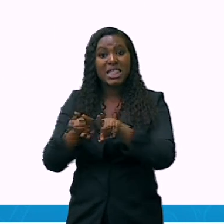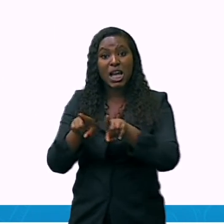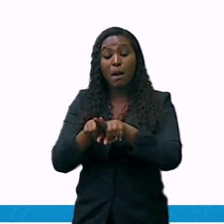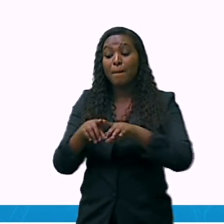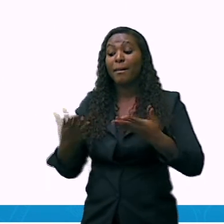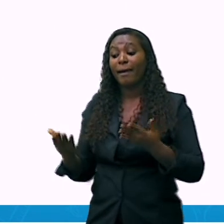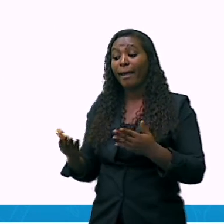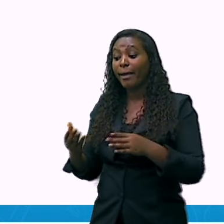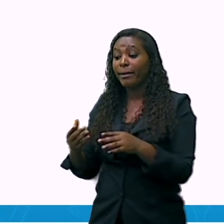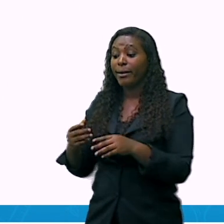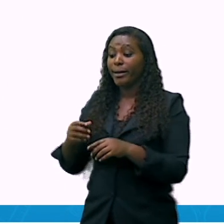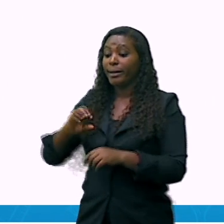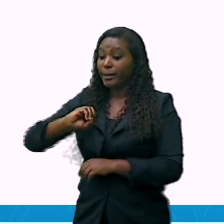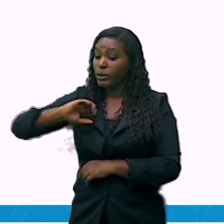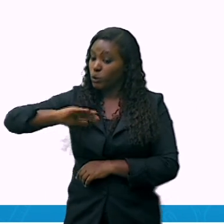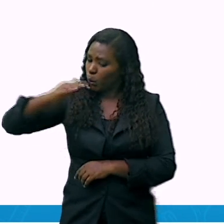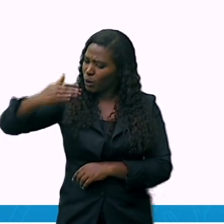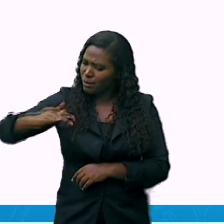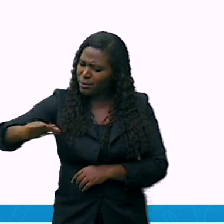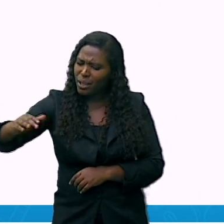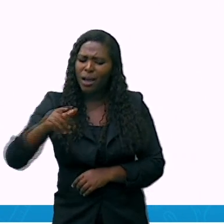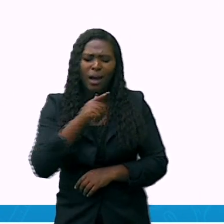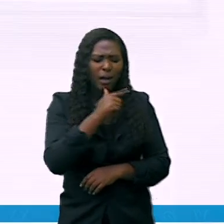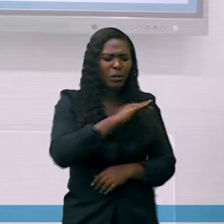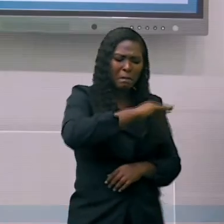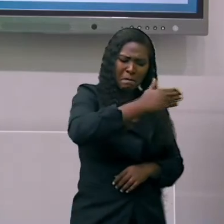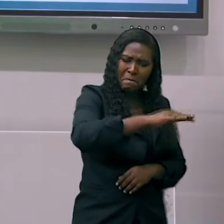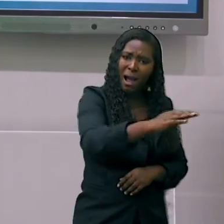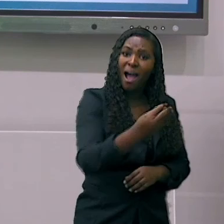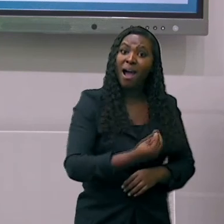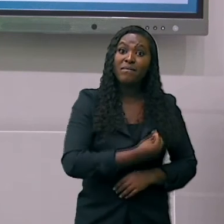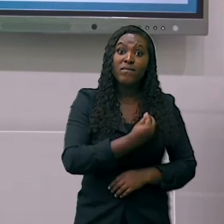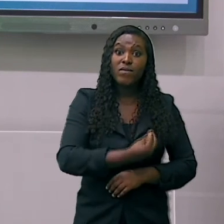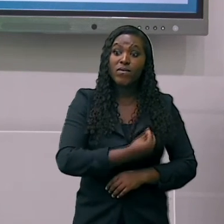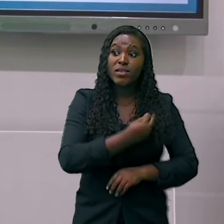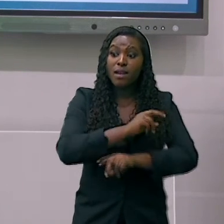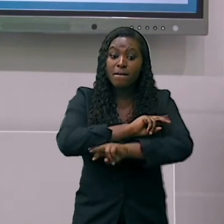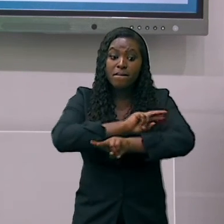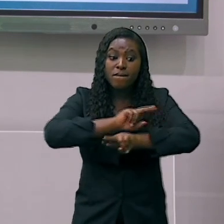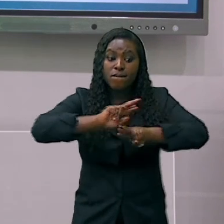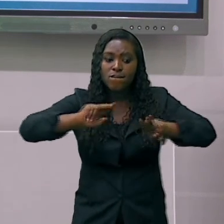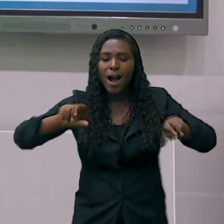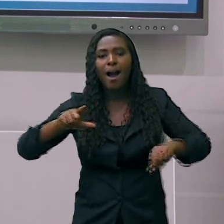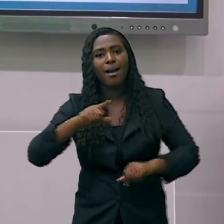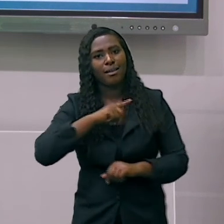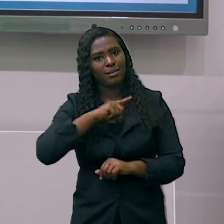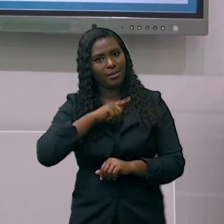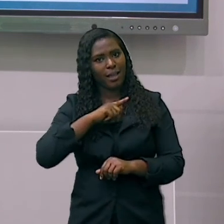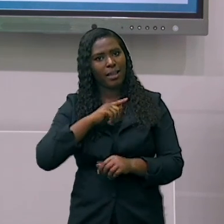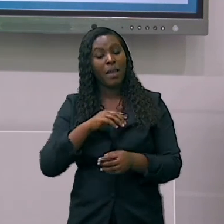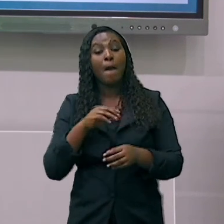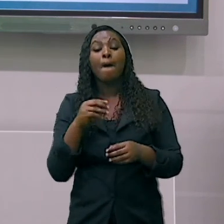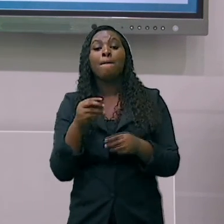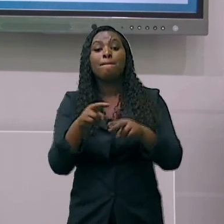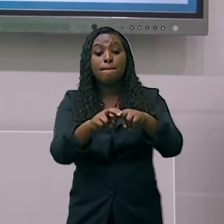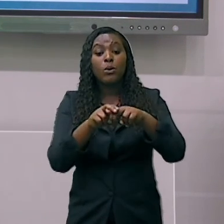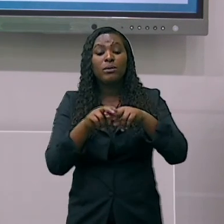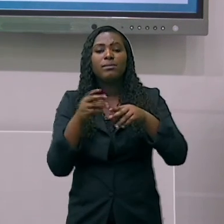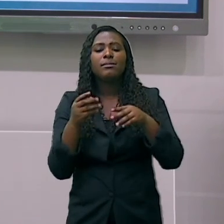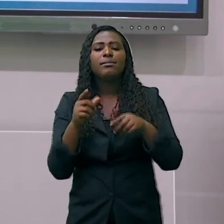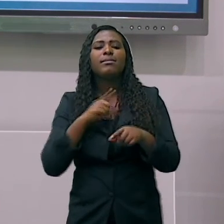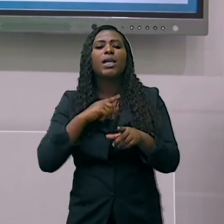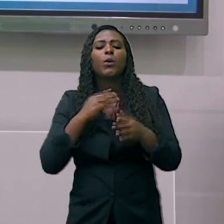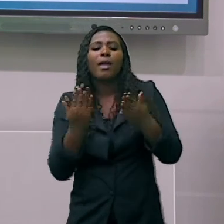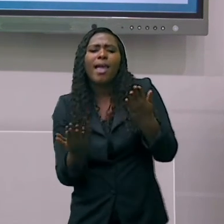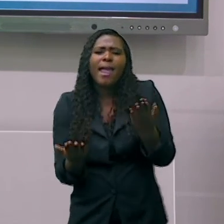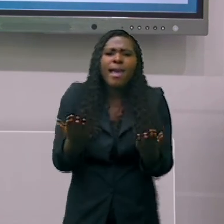espécies de seres vivos. Desta forma, eles contribuem para o equilíbrio climático, uma vez que